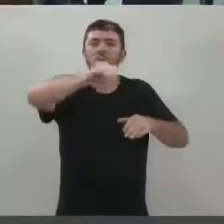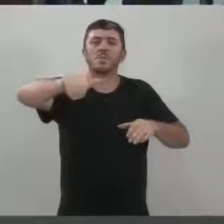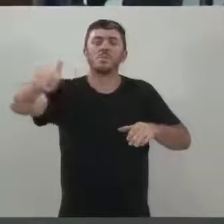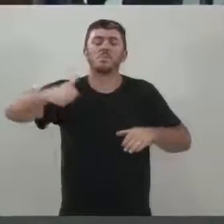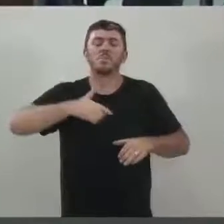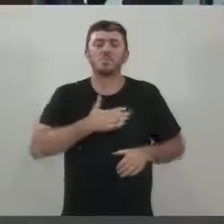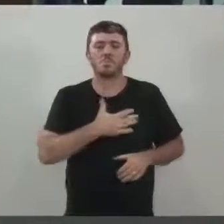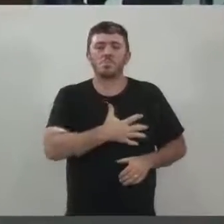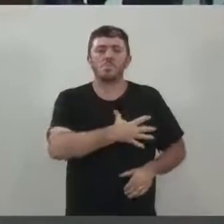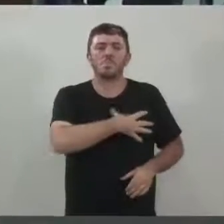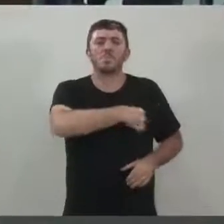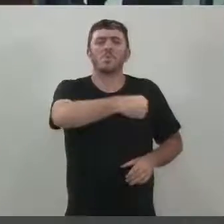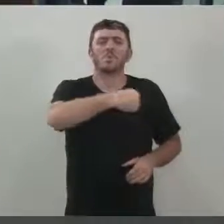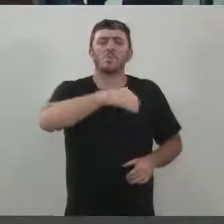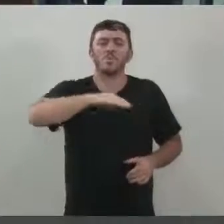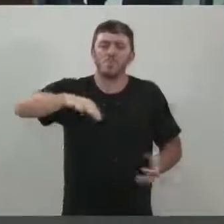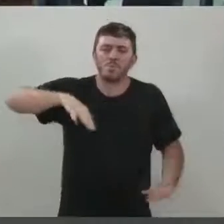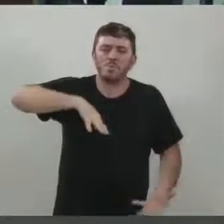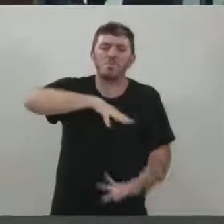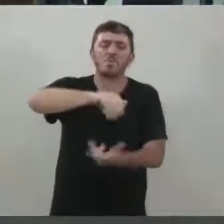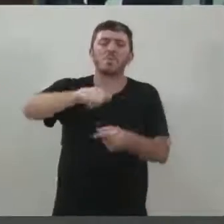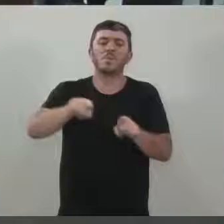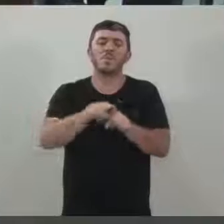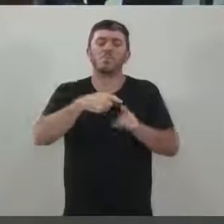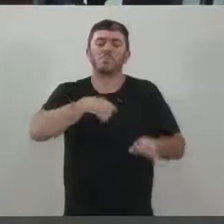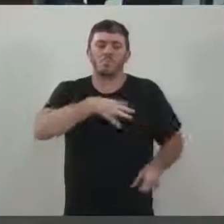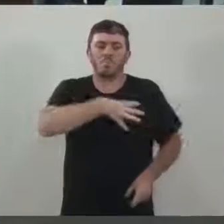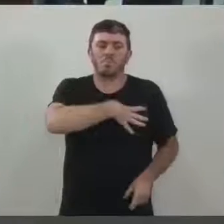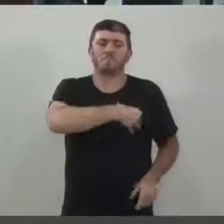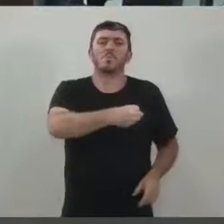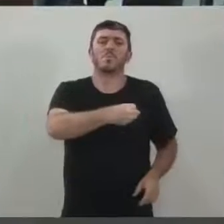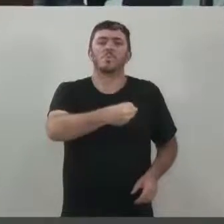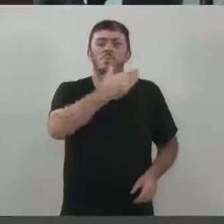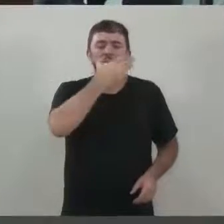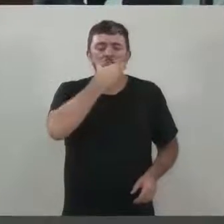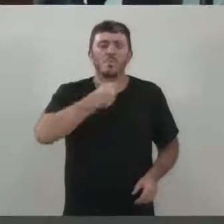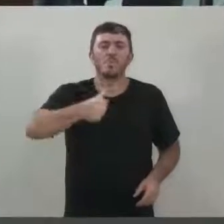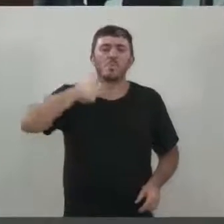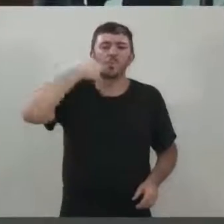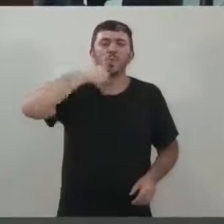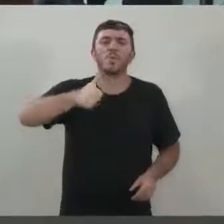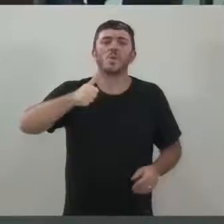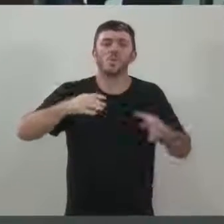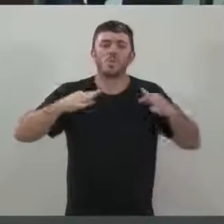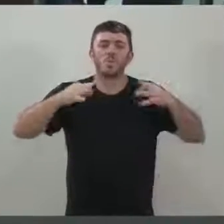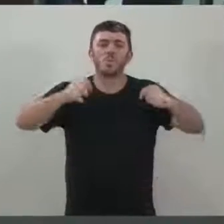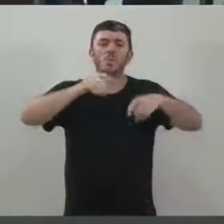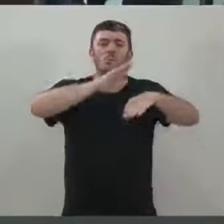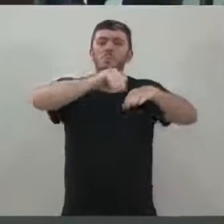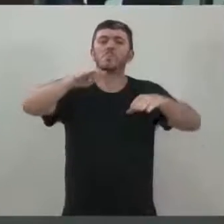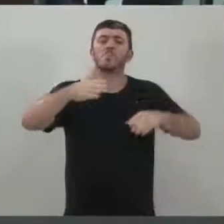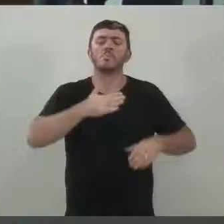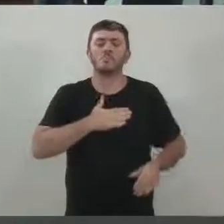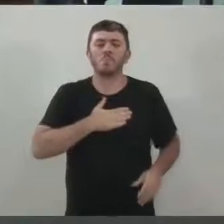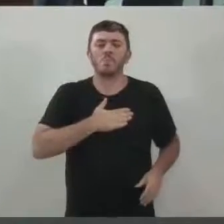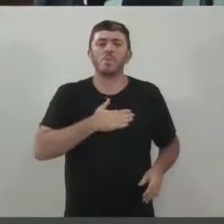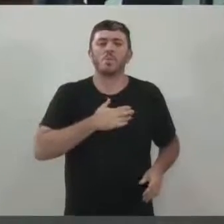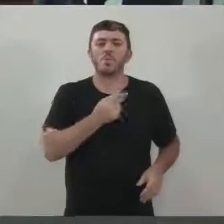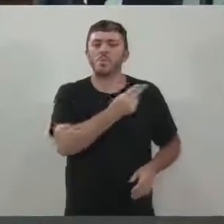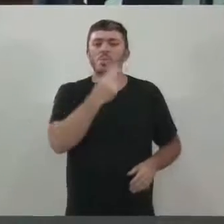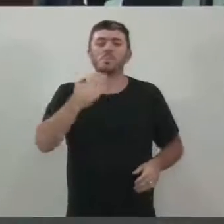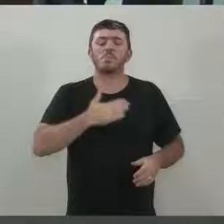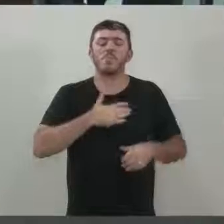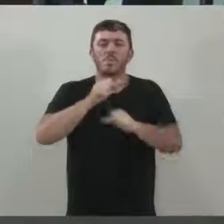dos confins da terra as minhas filhas e todos os que são chamados pelo meu nome. Para minha